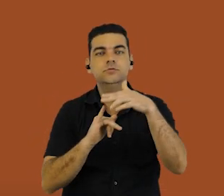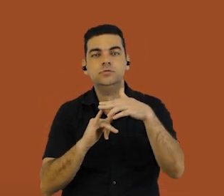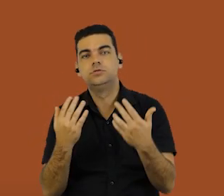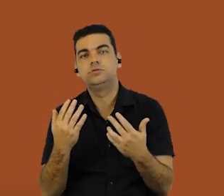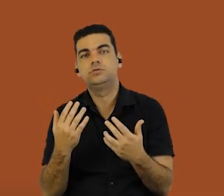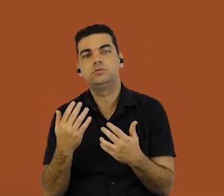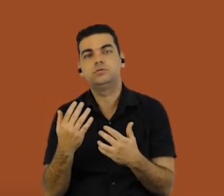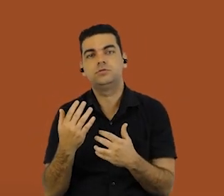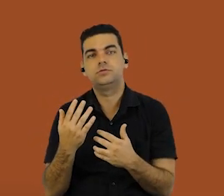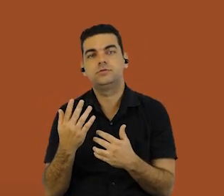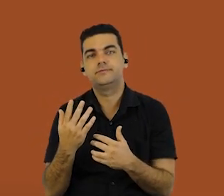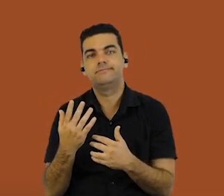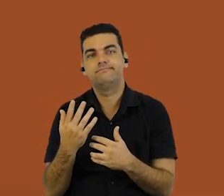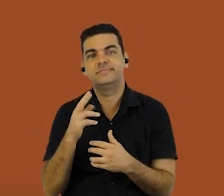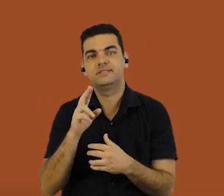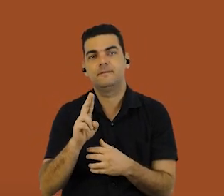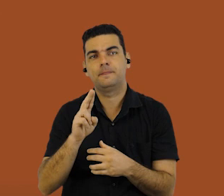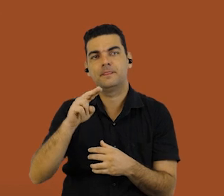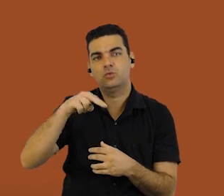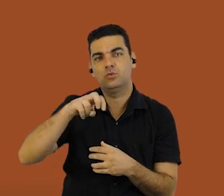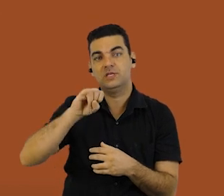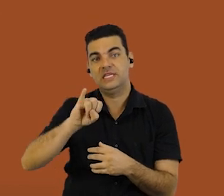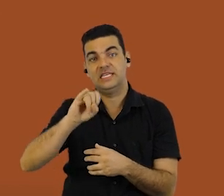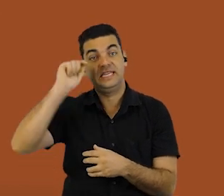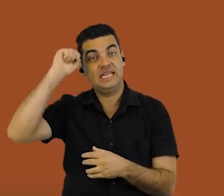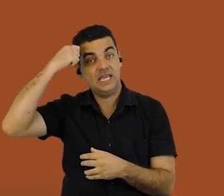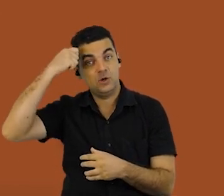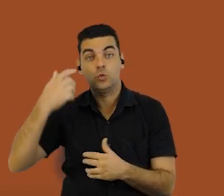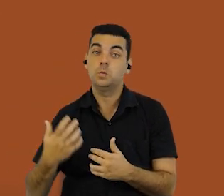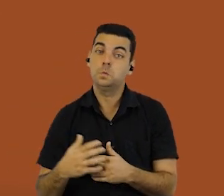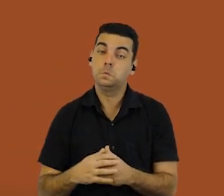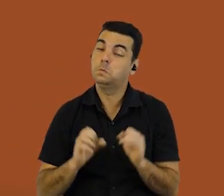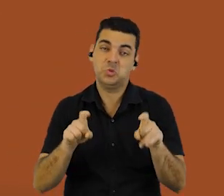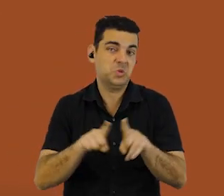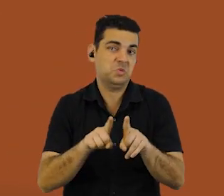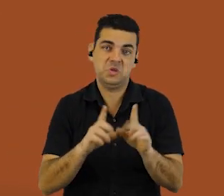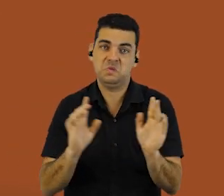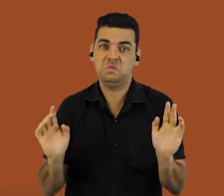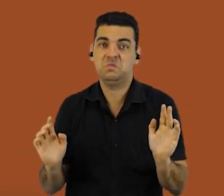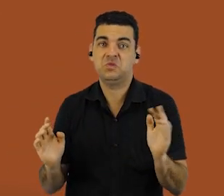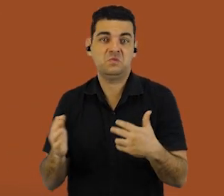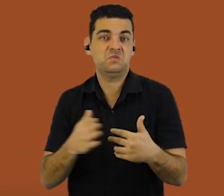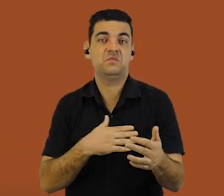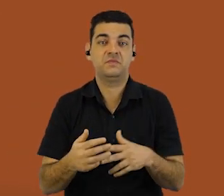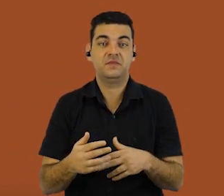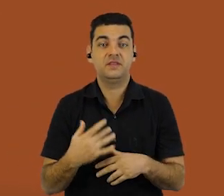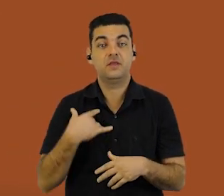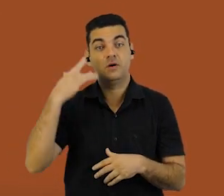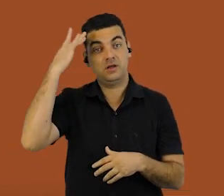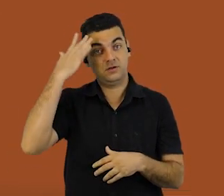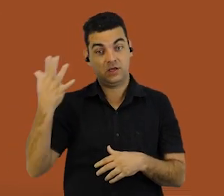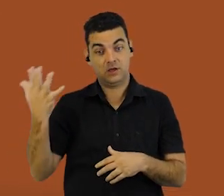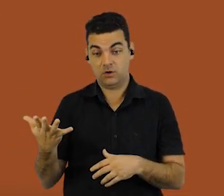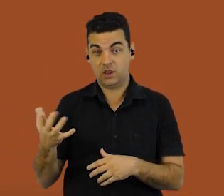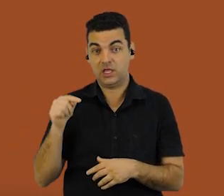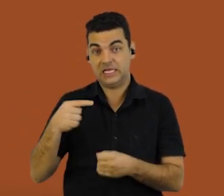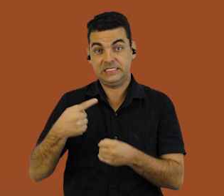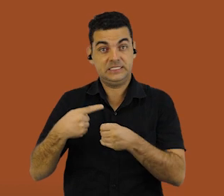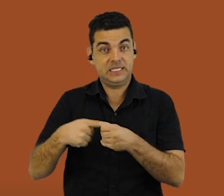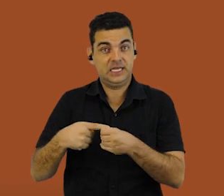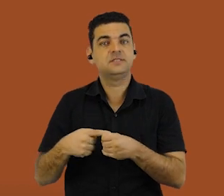como a Uninegro, seja como for, né? Então, na verdade, eu acho que